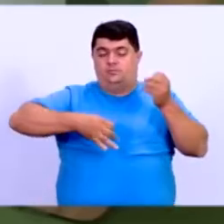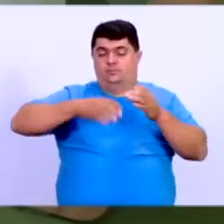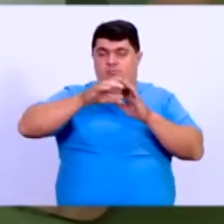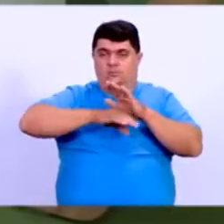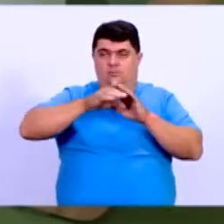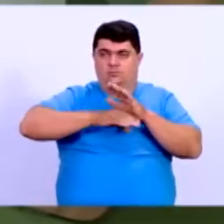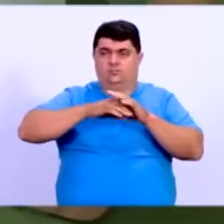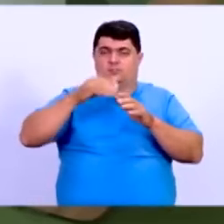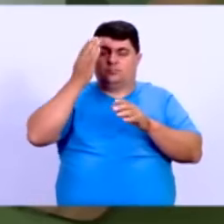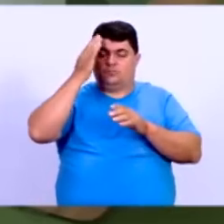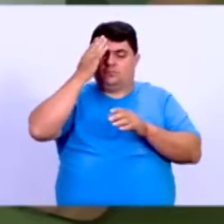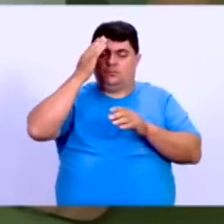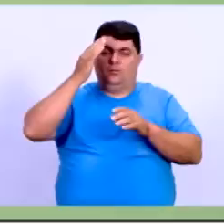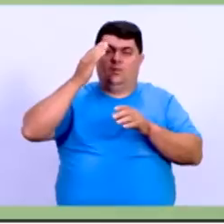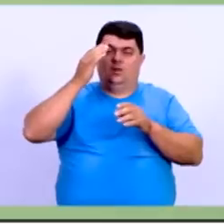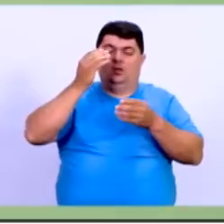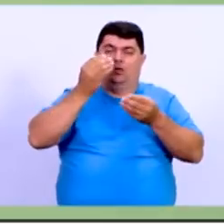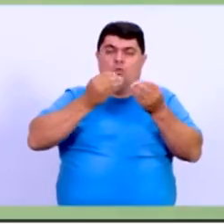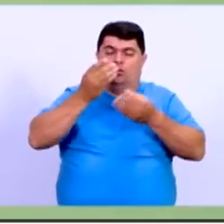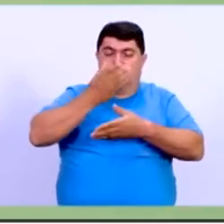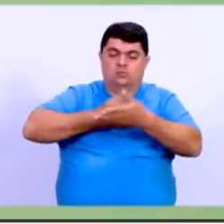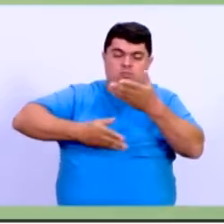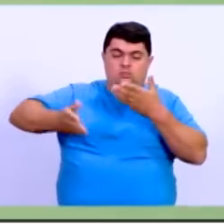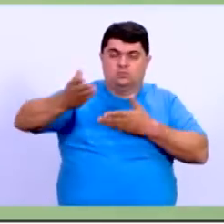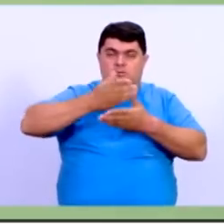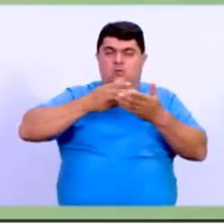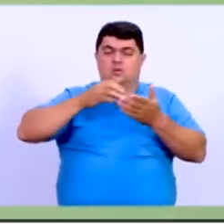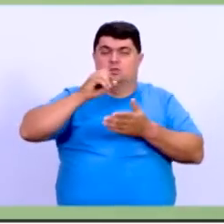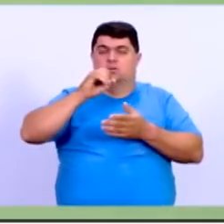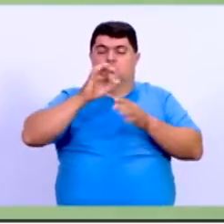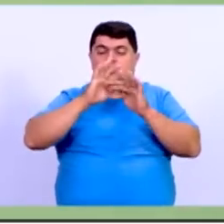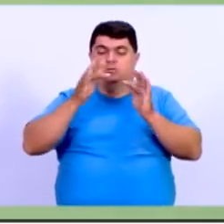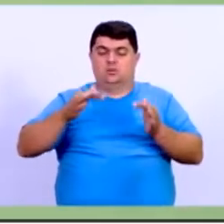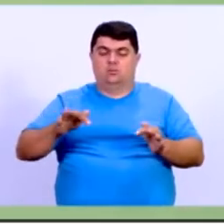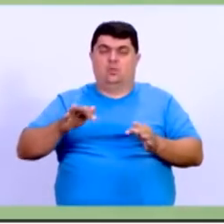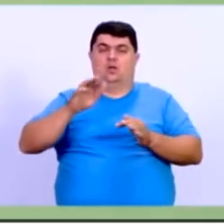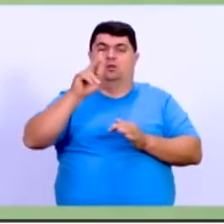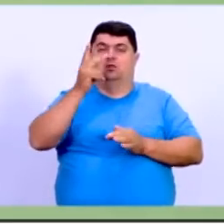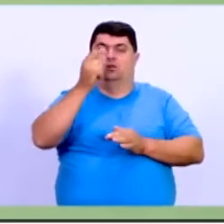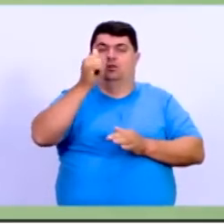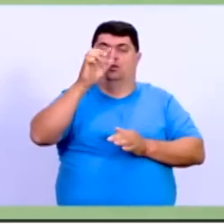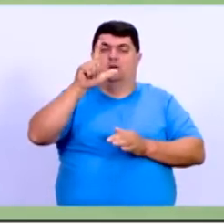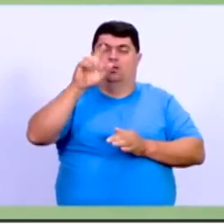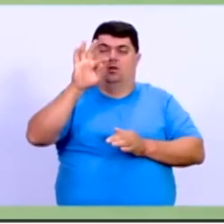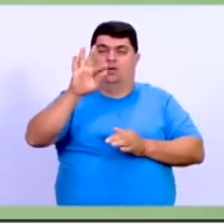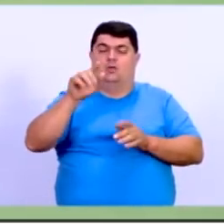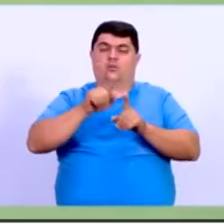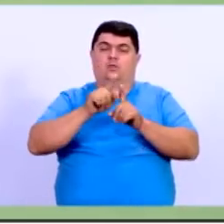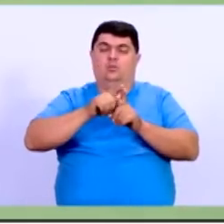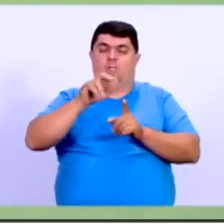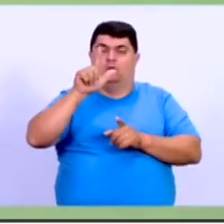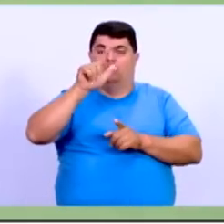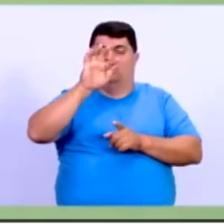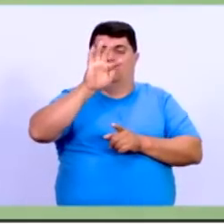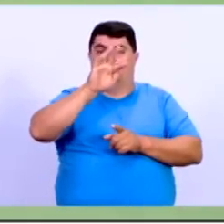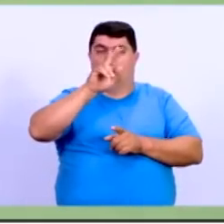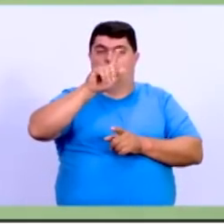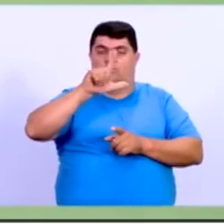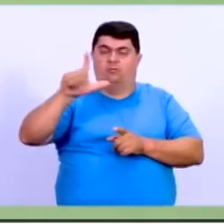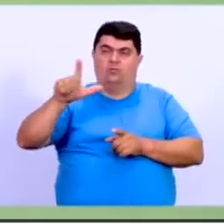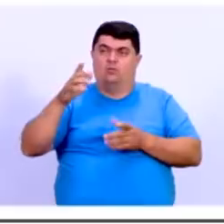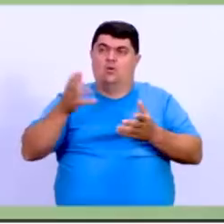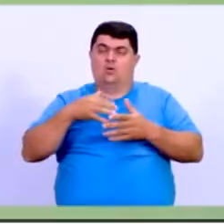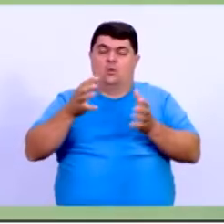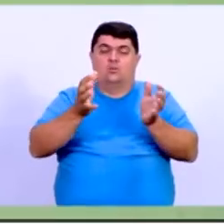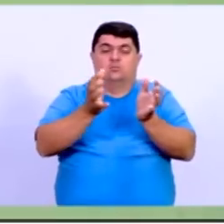entender o sentido da transmissão sobre simplex, half duplex e full duplex. Agora, eu quero apresentar para vocês aqui sobre grupo de